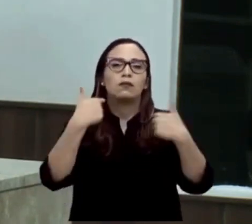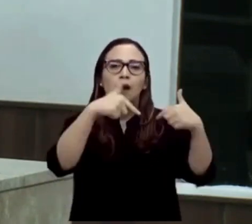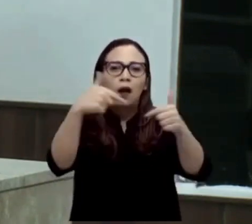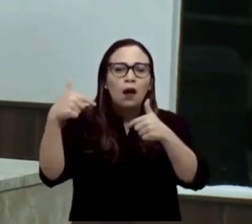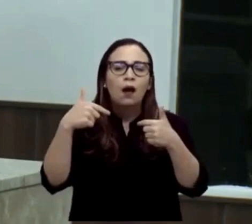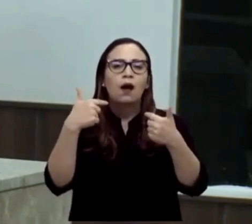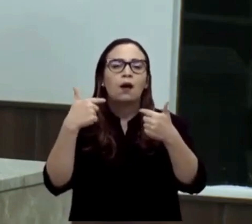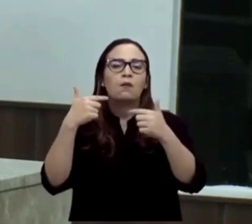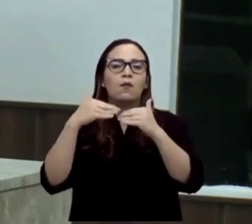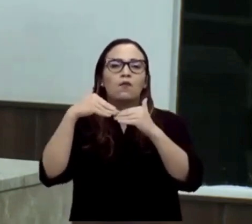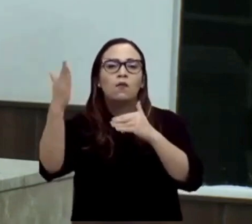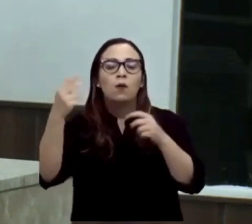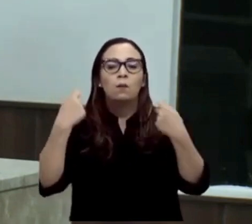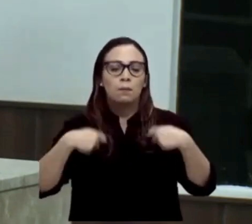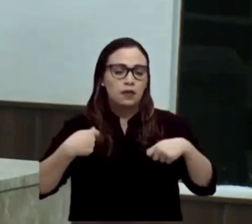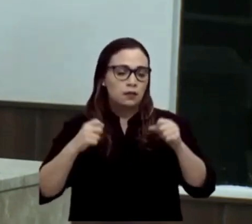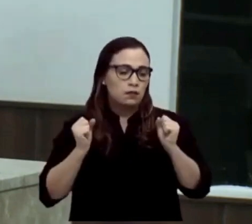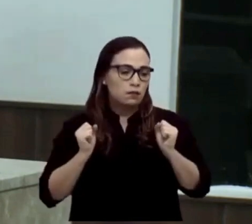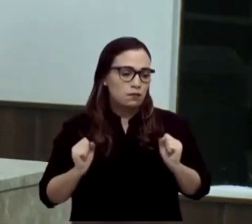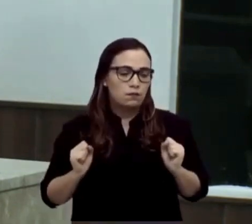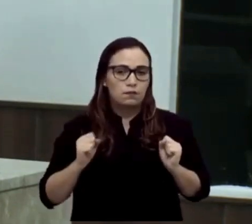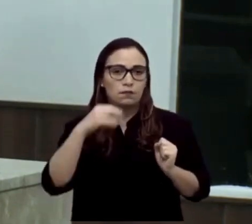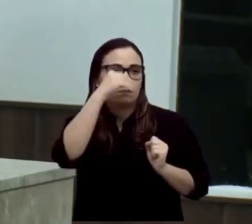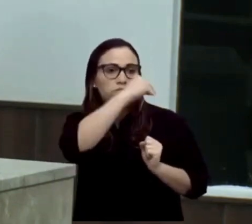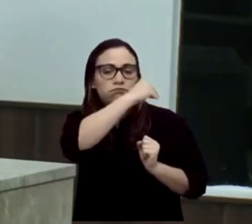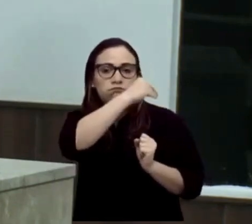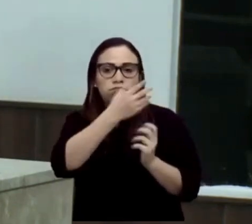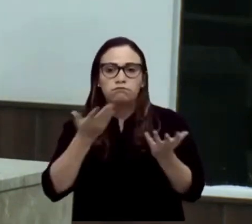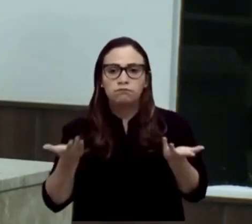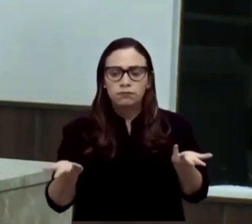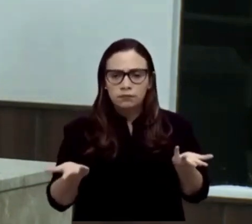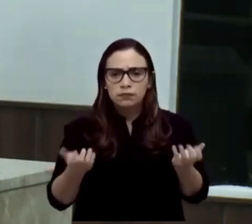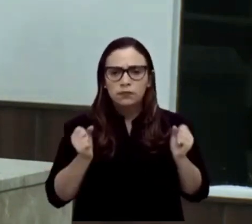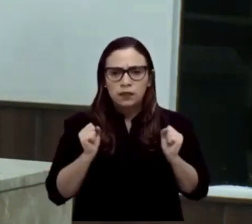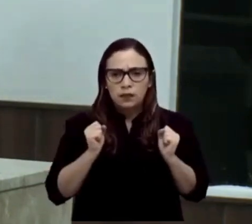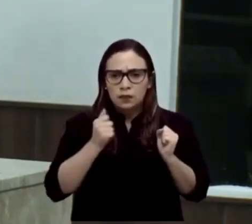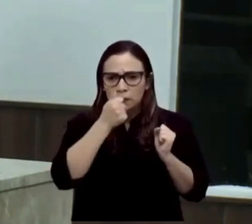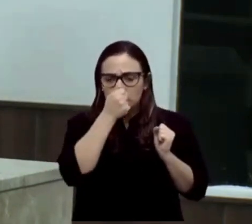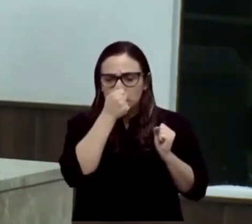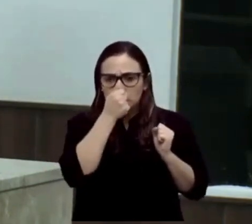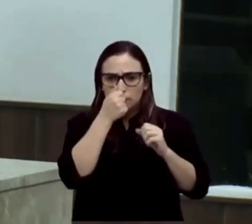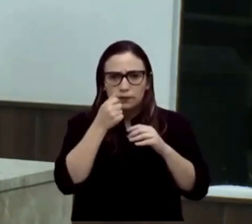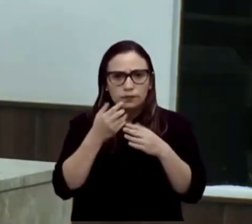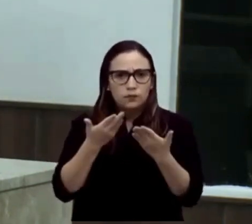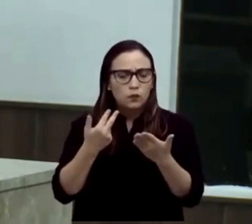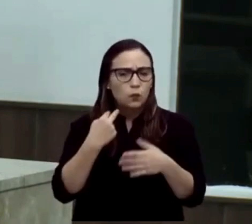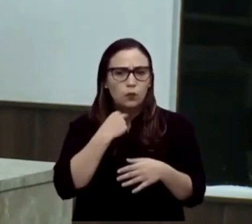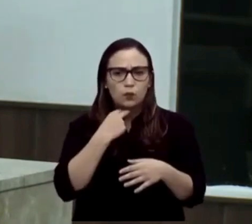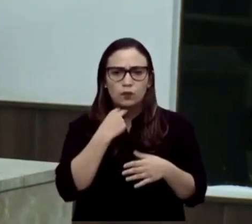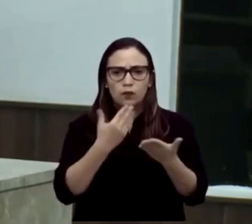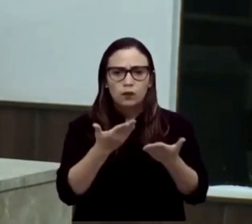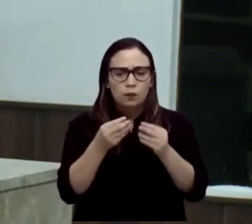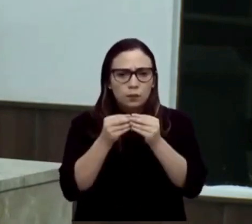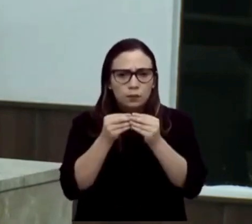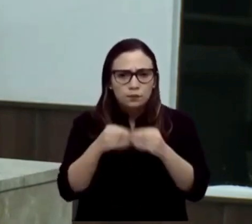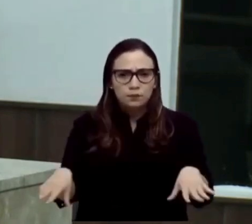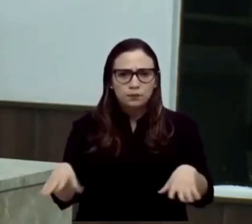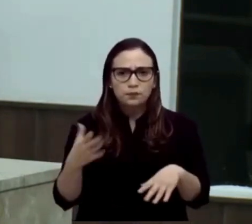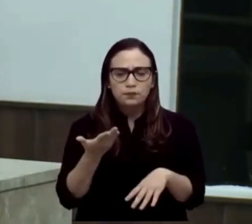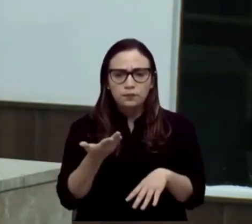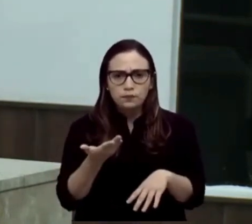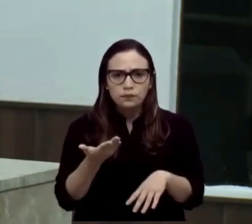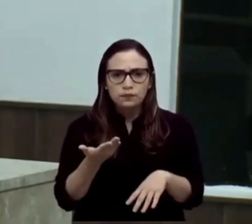uma bagagem para dar conta do dia fora de casa, que andam com suas mochilas e que agora estão